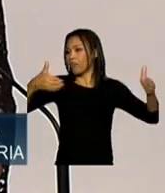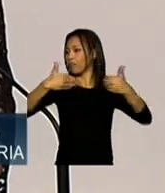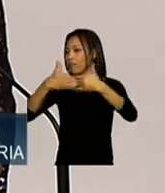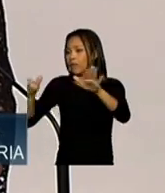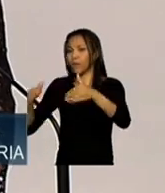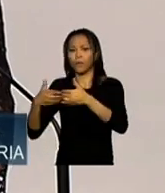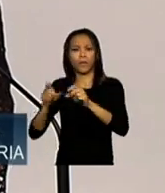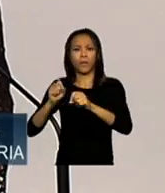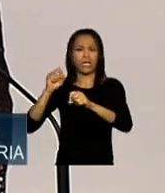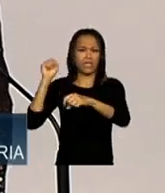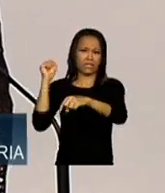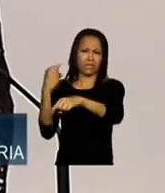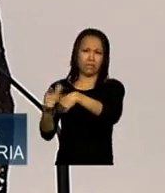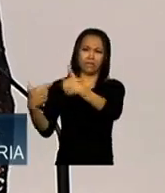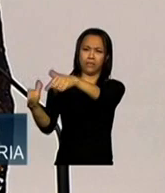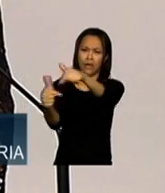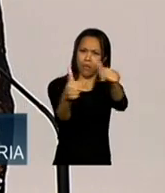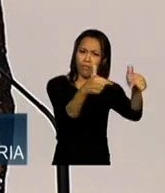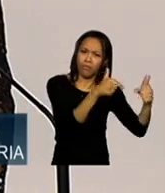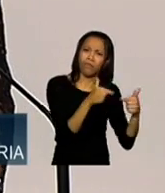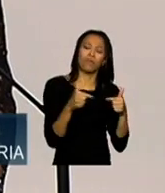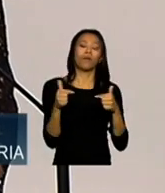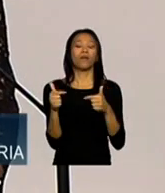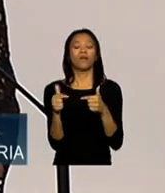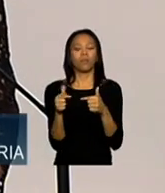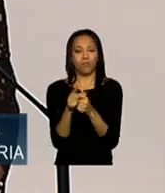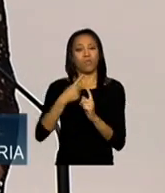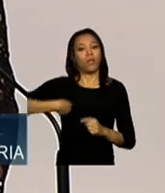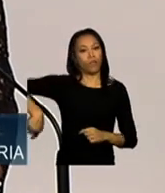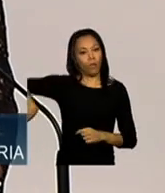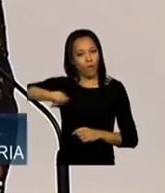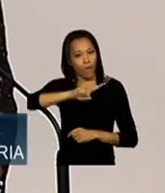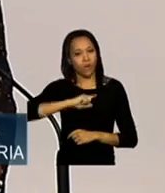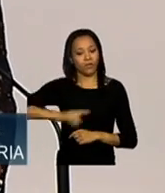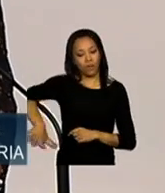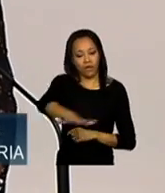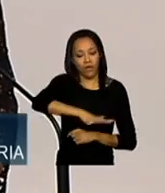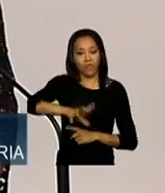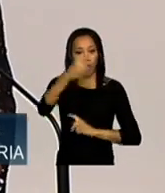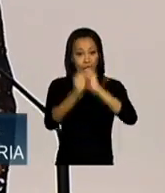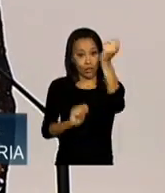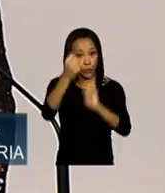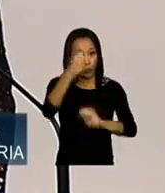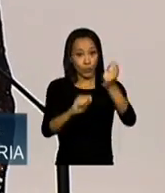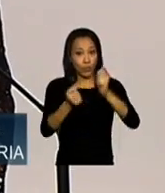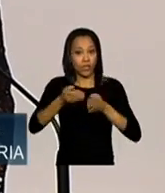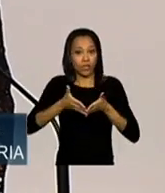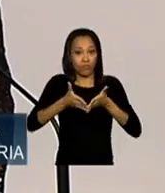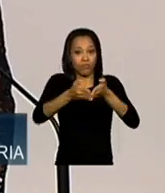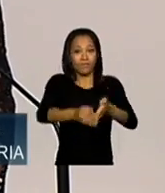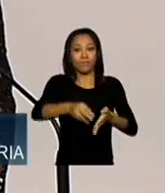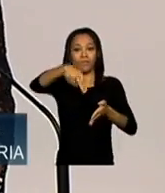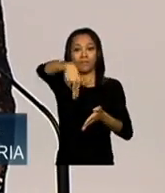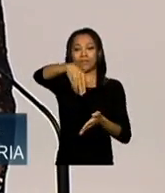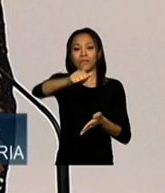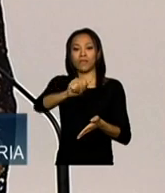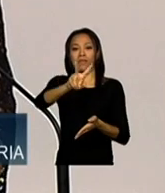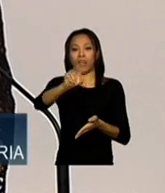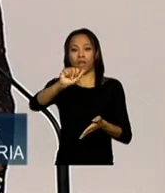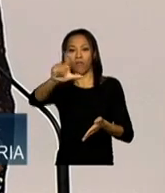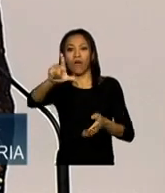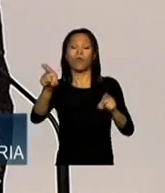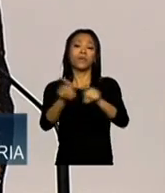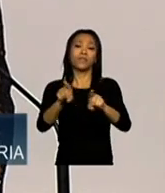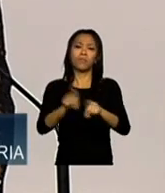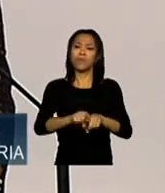de emprego, de dinamismo da demanda para a nossa indústria naval e para toda a cadeia produtiva